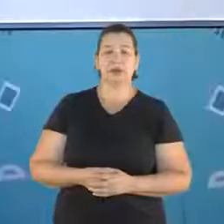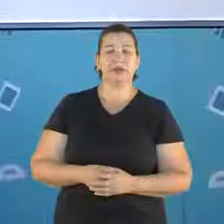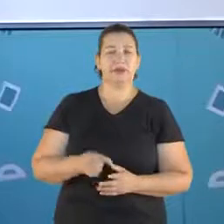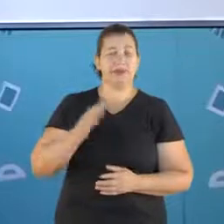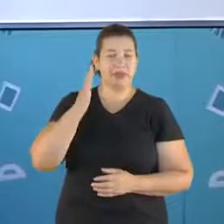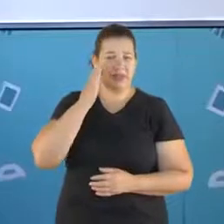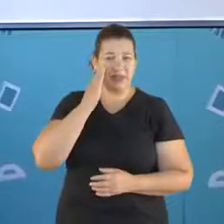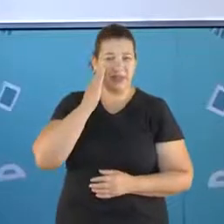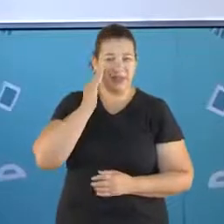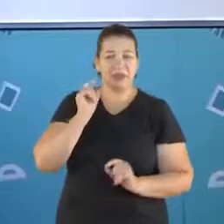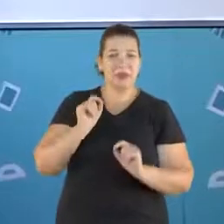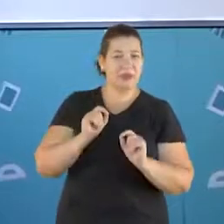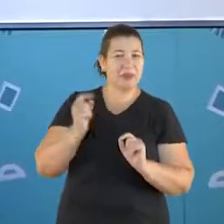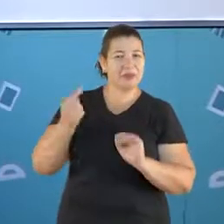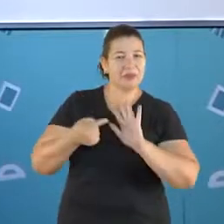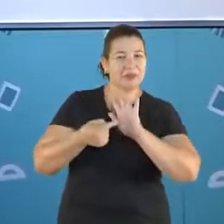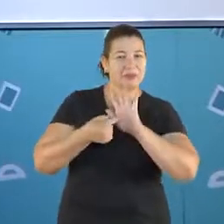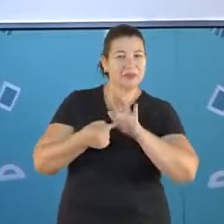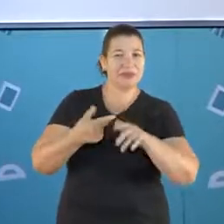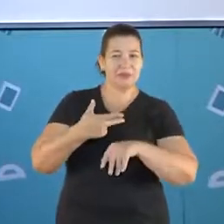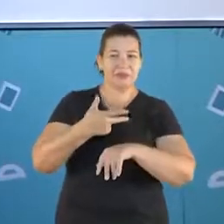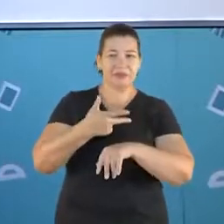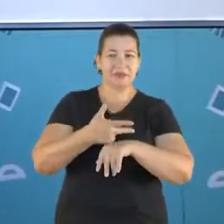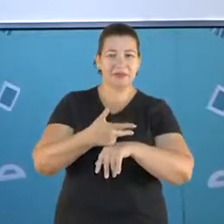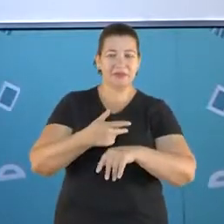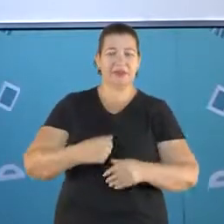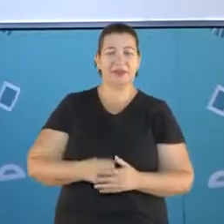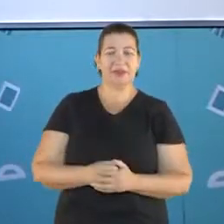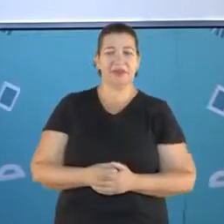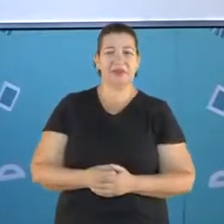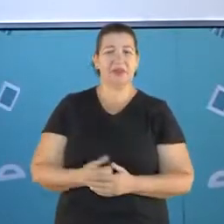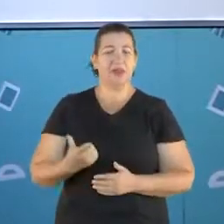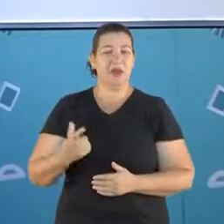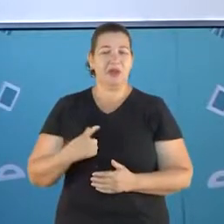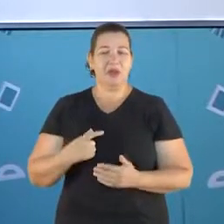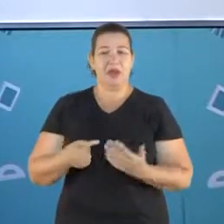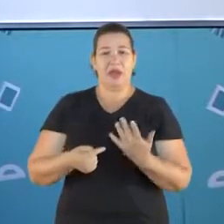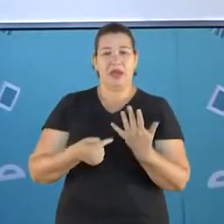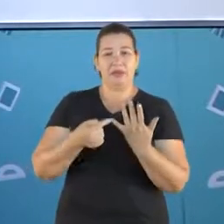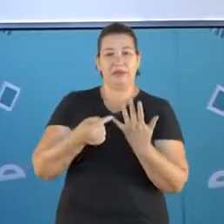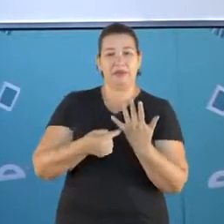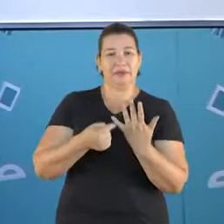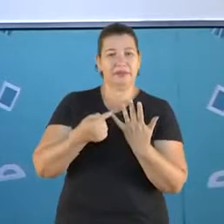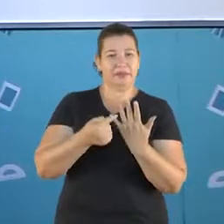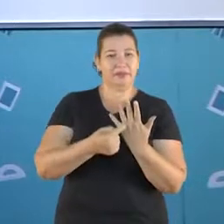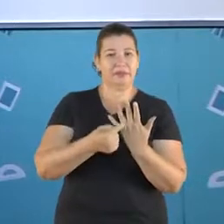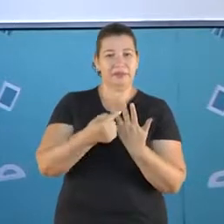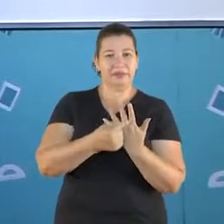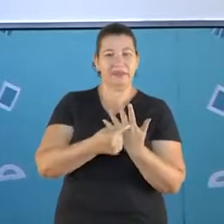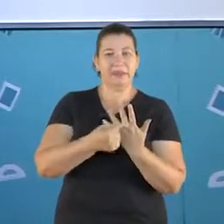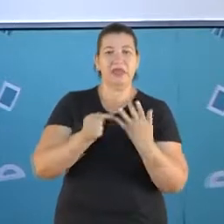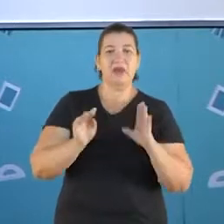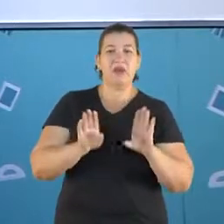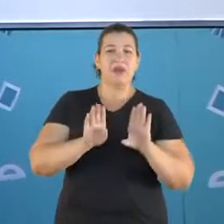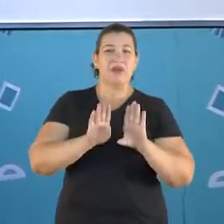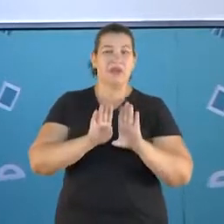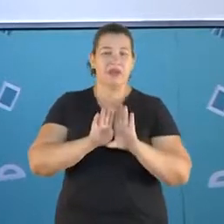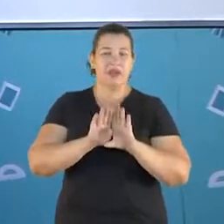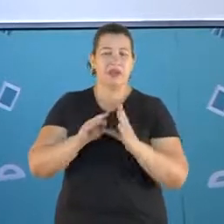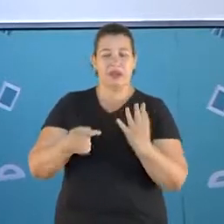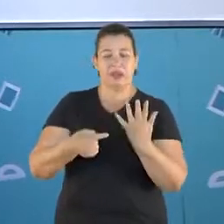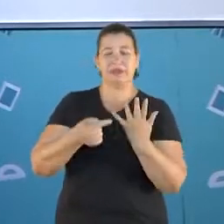Vocês conseguiram entender o que aconteceu nessa animação, nesse vídeo? Vocês viram que os espaços que existem nas articulações, eles foram se fechando, ou seja,